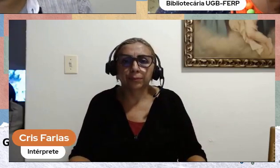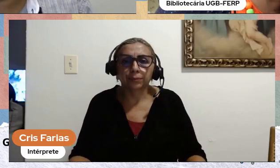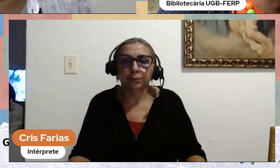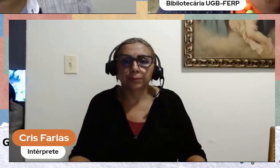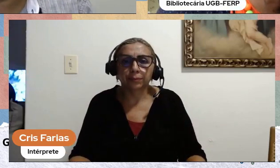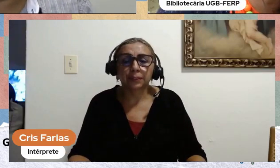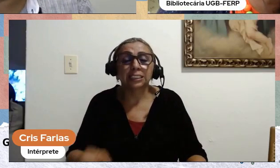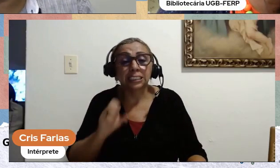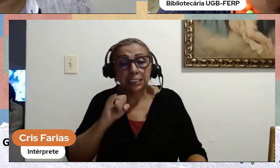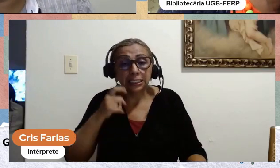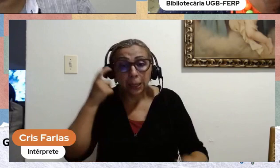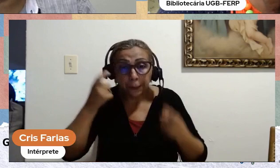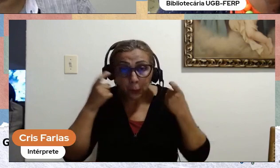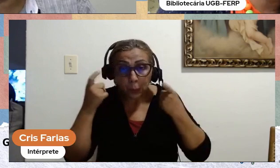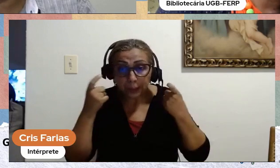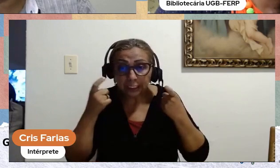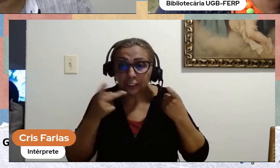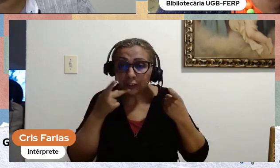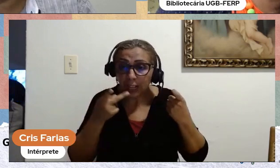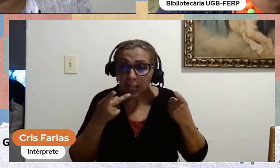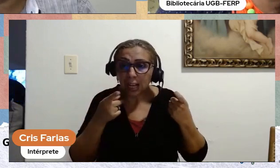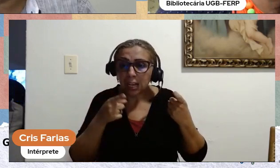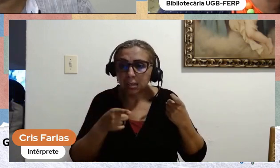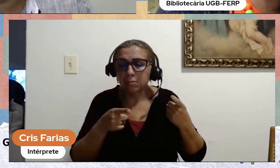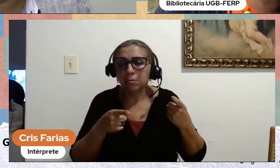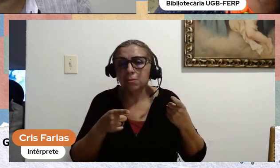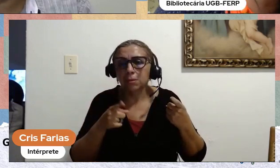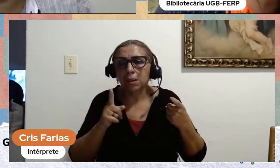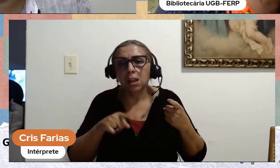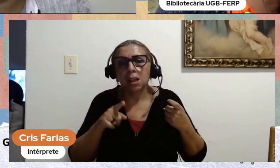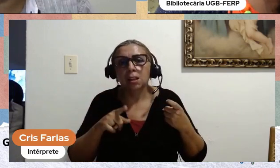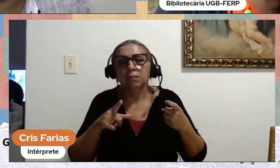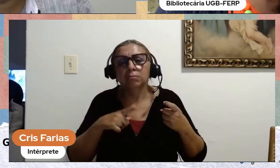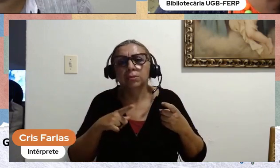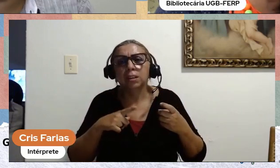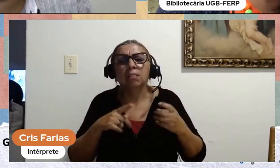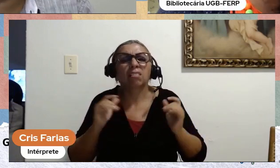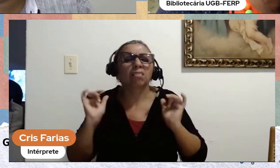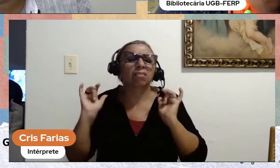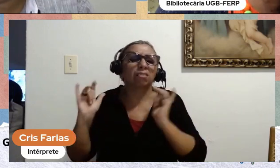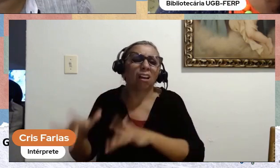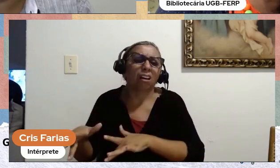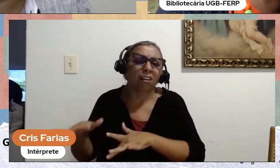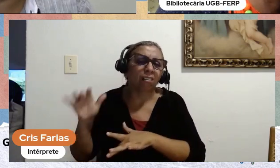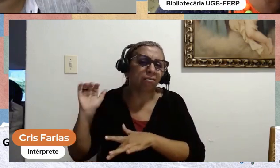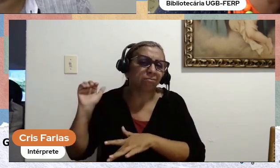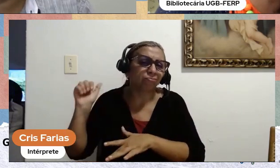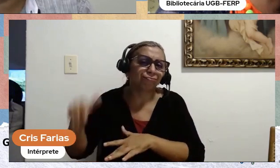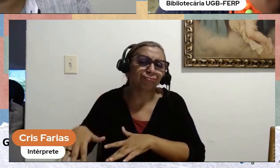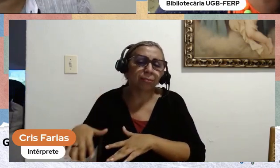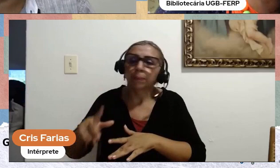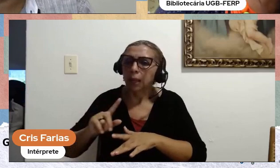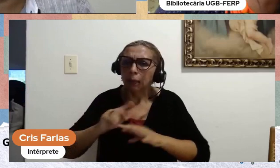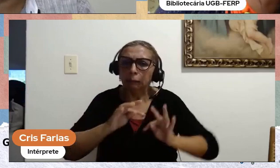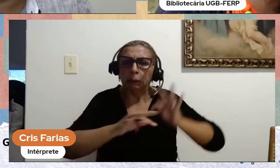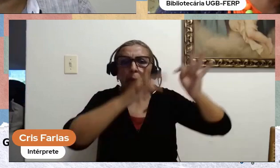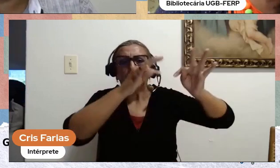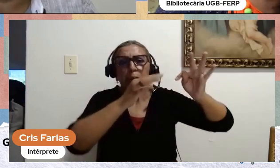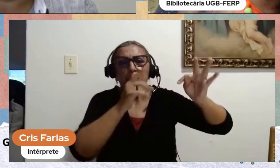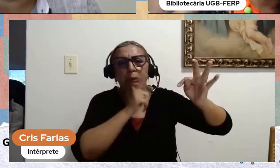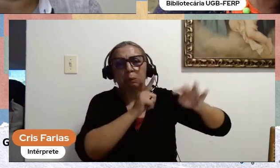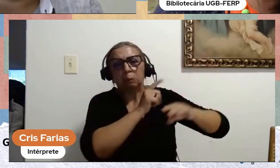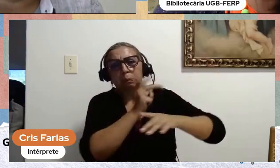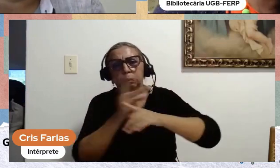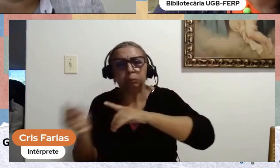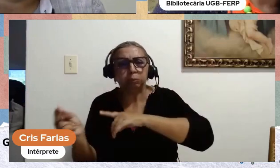se tem a preocupação de falar que é da obsolescência. Sim, de fato, né? A tecnologia, os recursos humanos